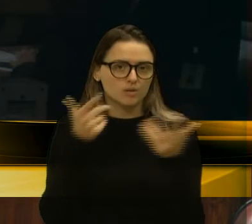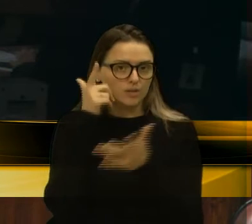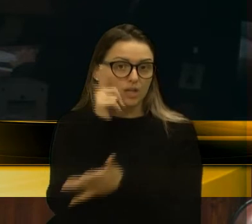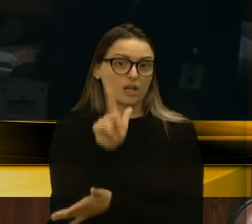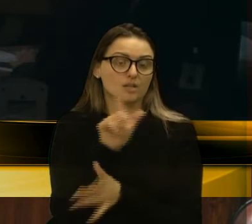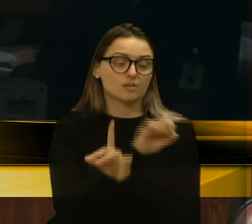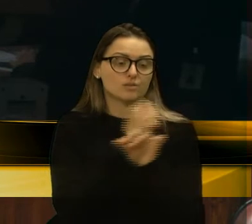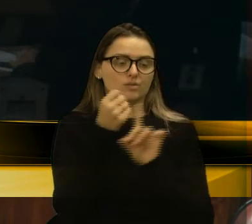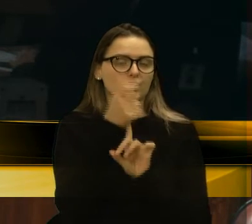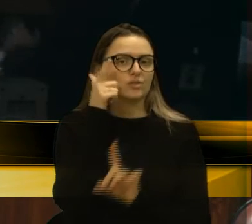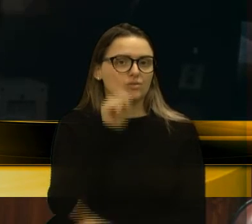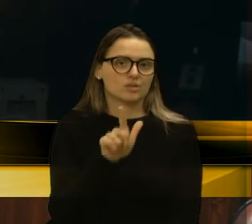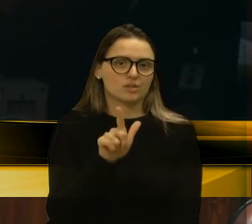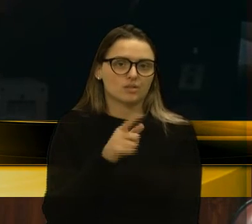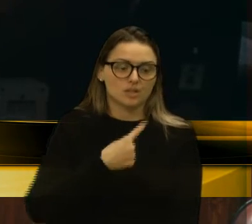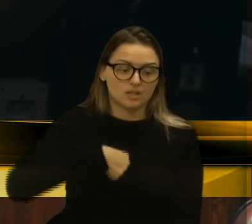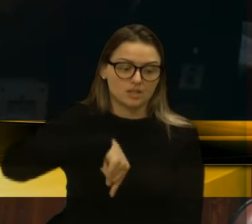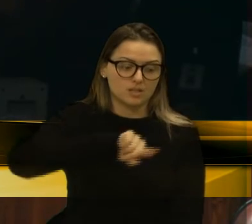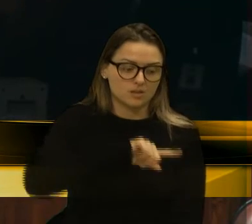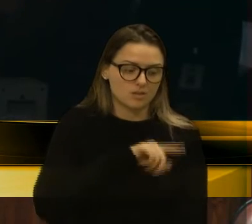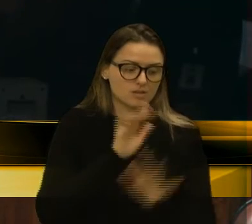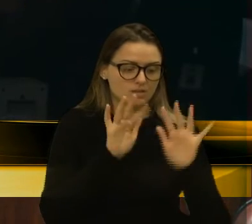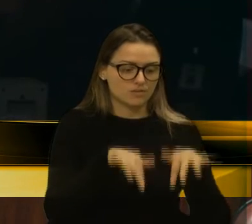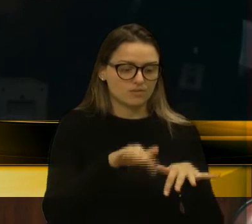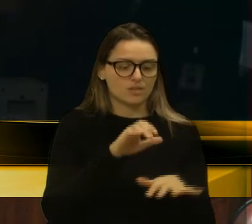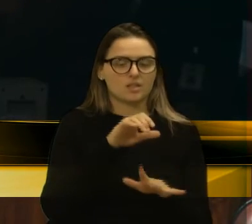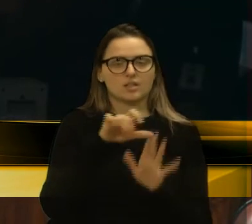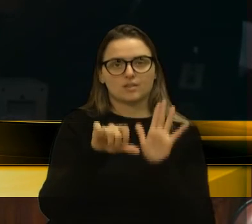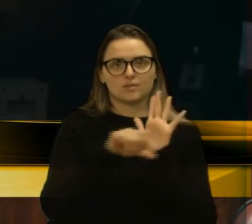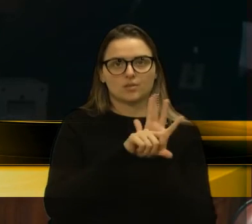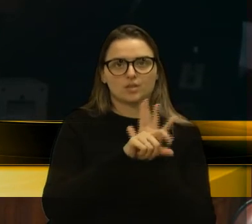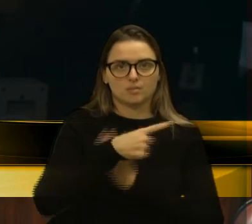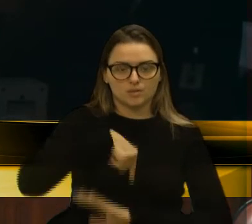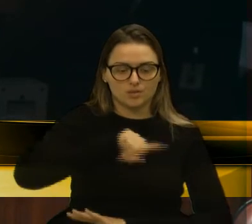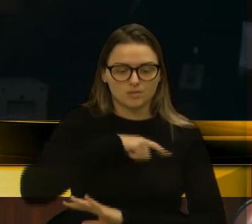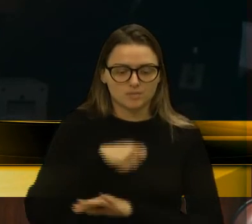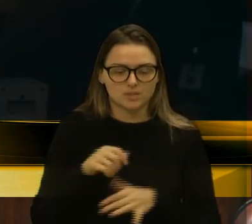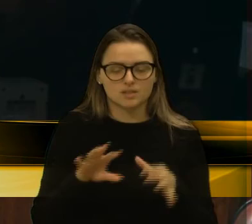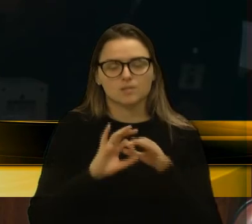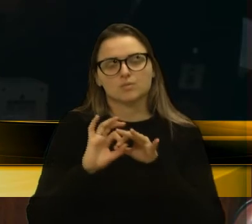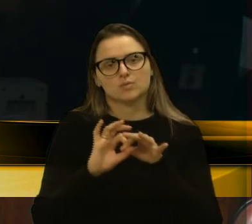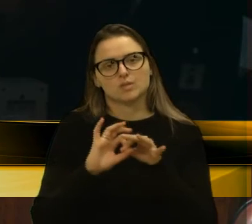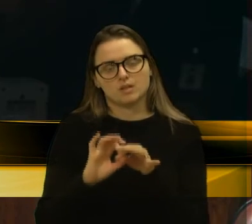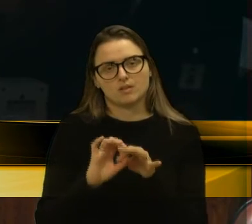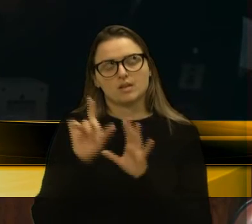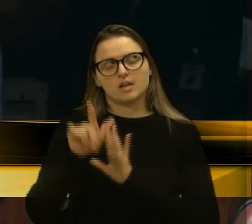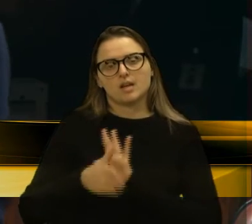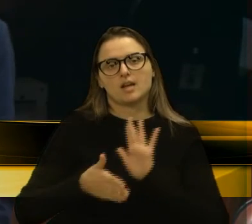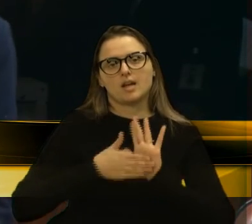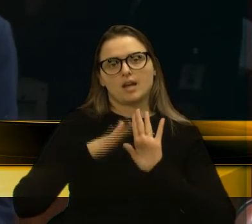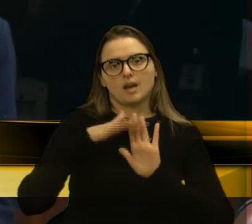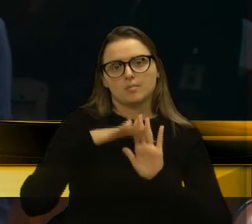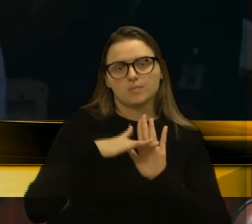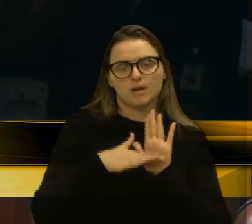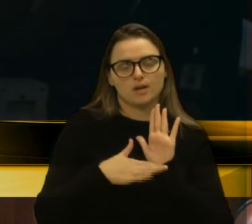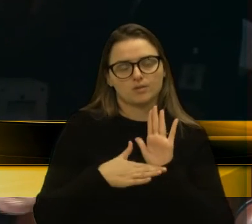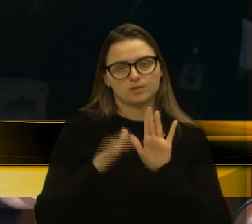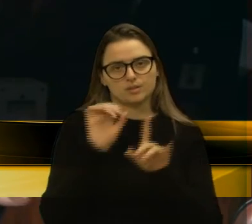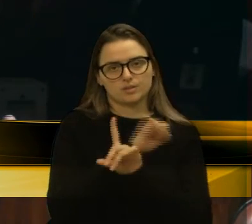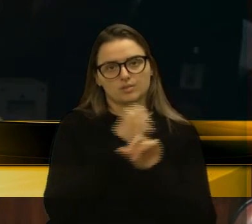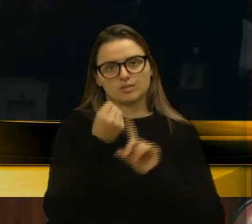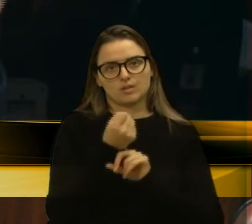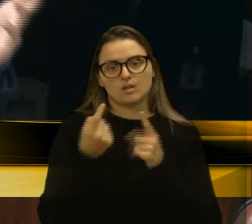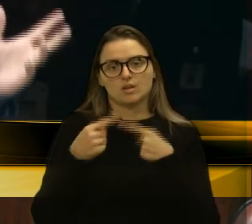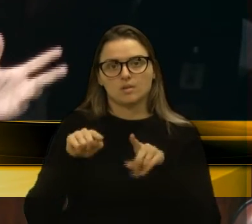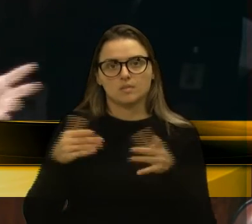sociedade. E combater o crime, todos nós temos que estar unidos. Isso é a pauta da sociedade. Só que agora sair